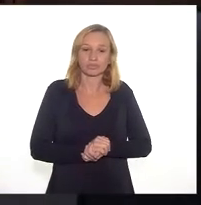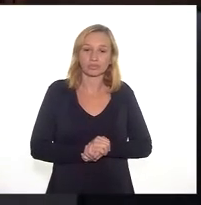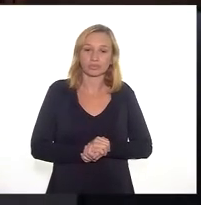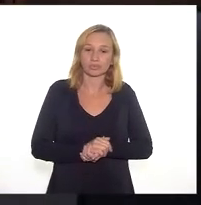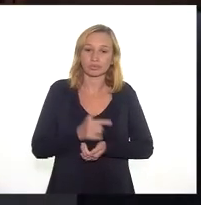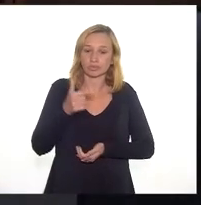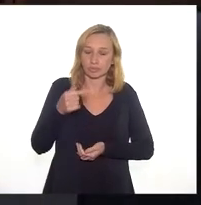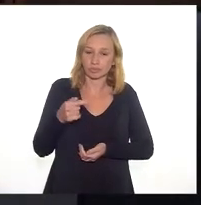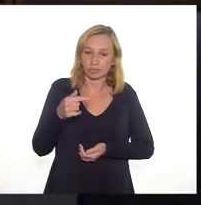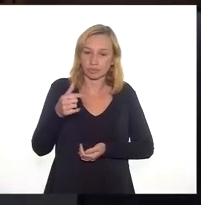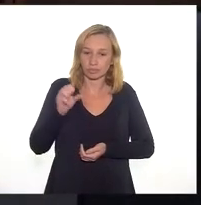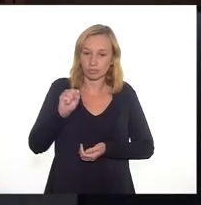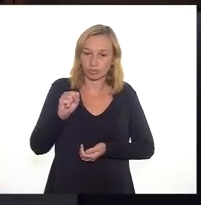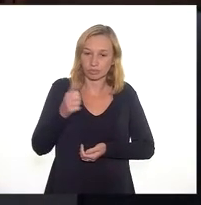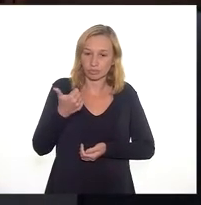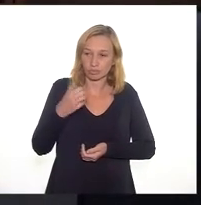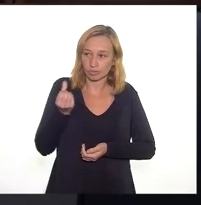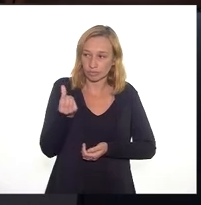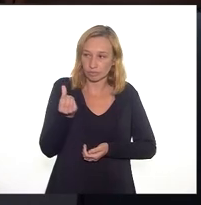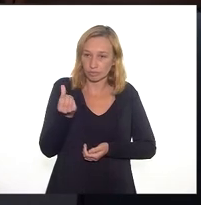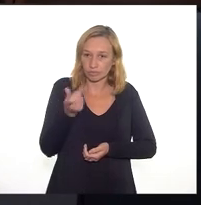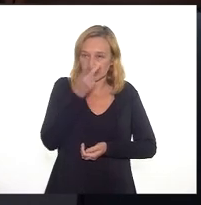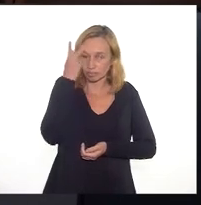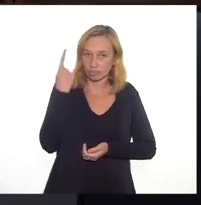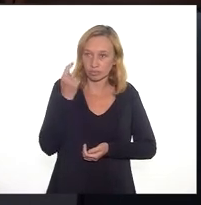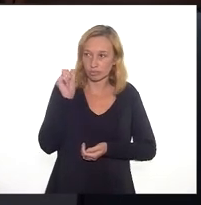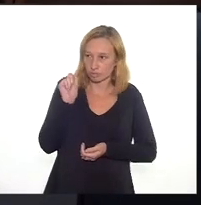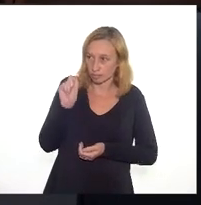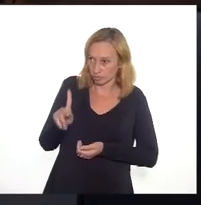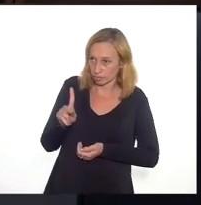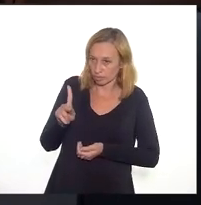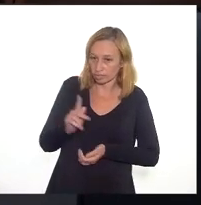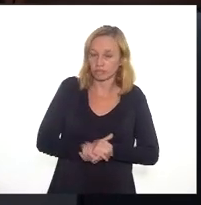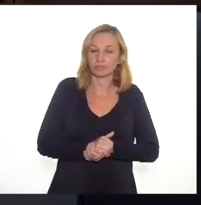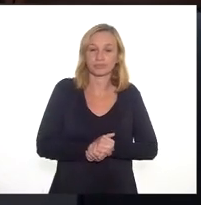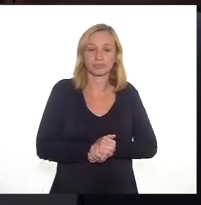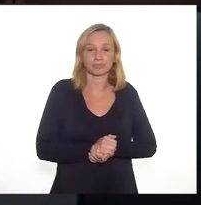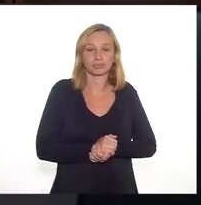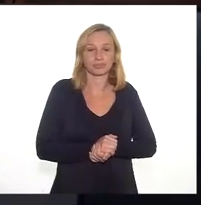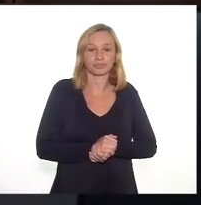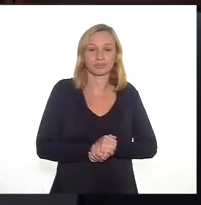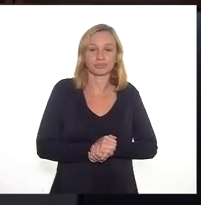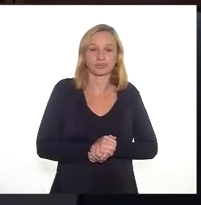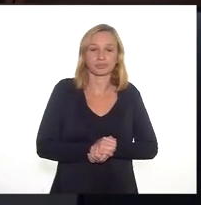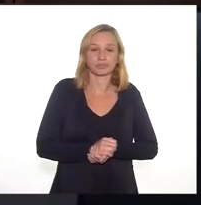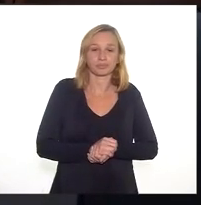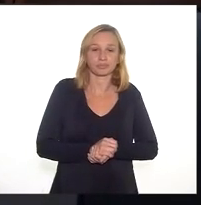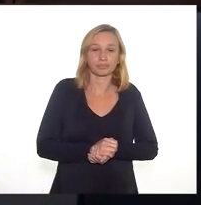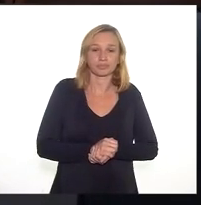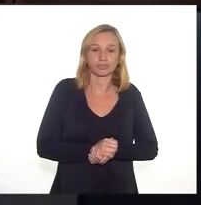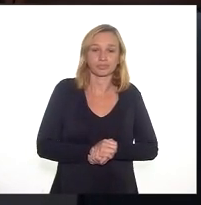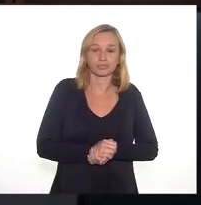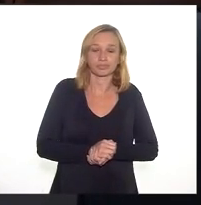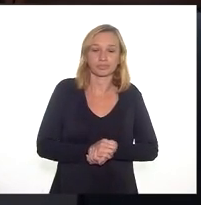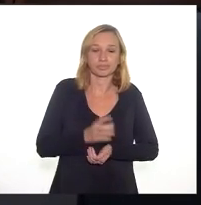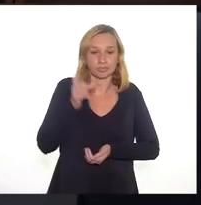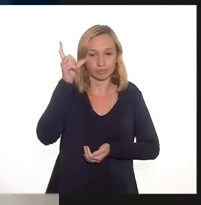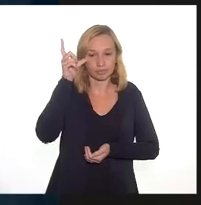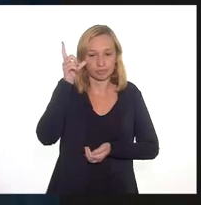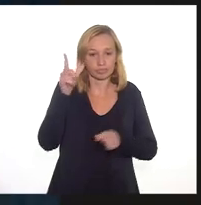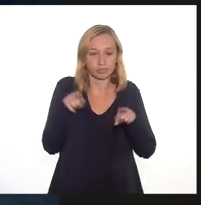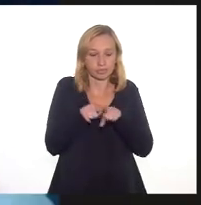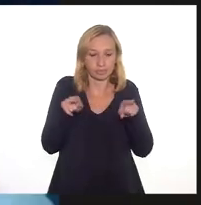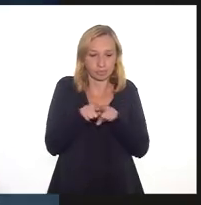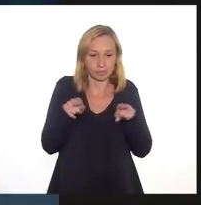7, 8, 16 mãos. É isso? Os 5 mais... A Lucinha também. Então, Lucinha